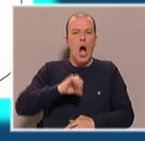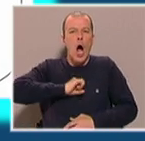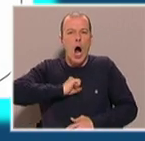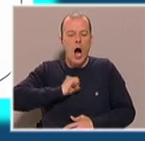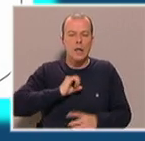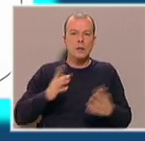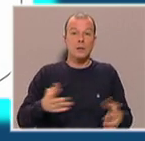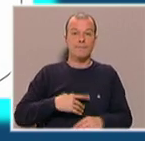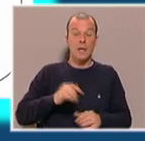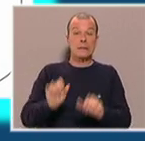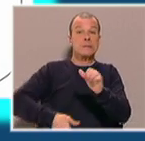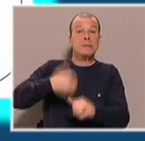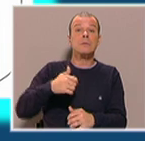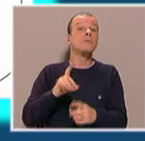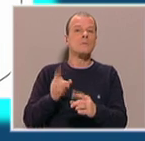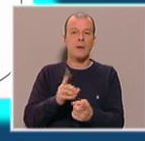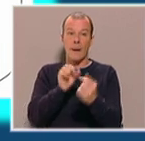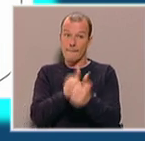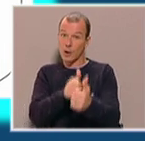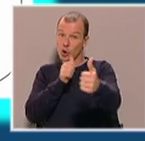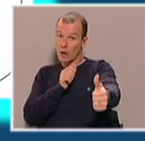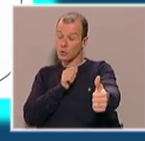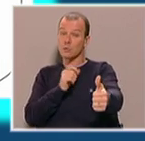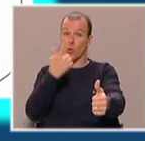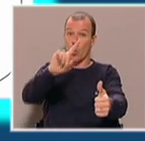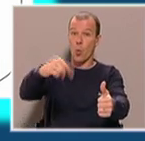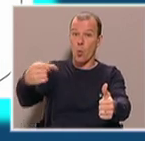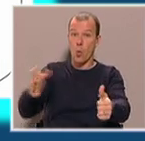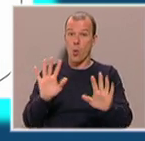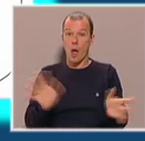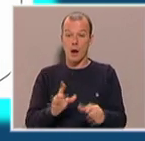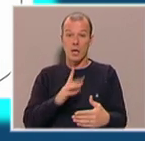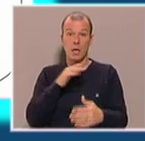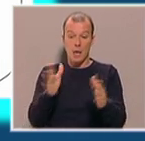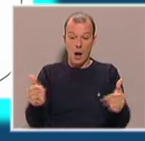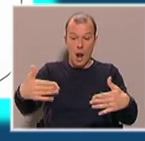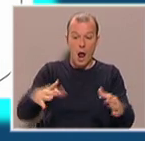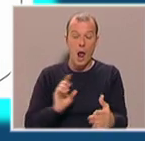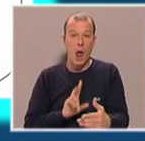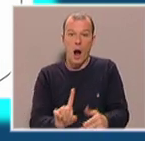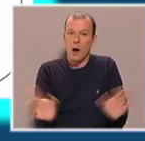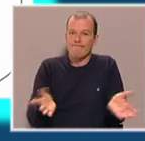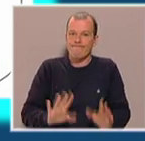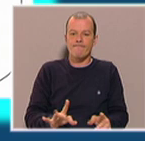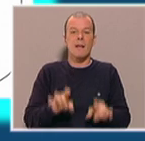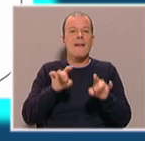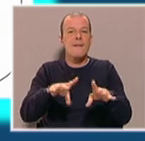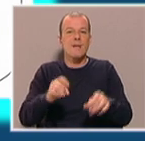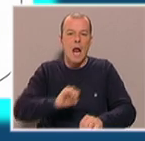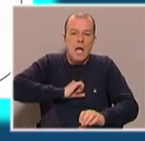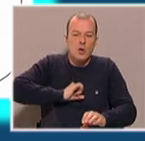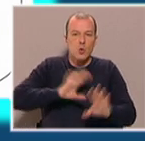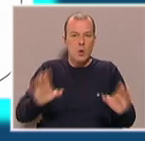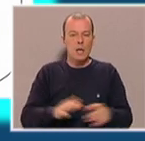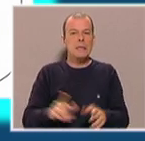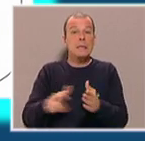então manter-nos distantes de outras pessoas, evitar locais fechados e, claro, ter então aqui esta preocupação do espirrar, do tossir,